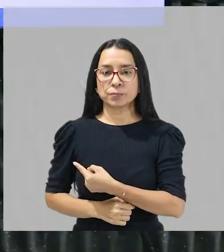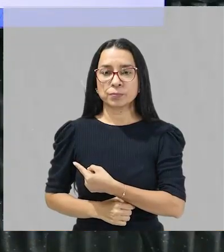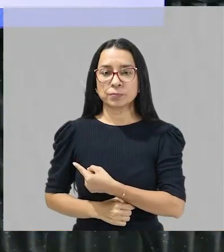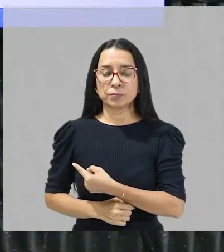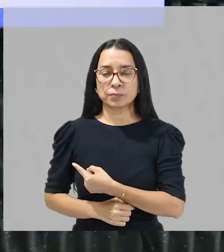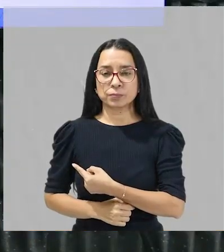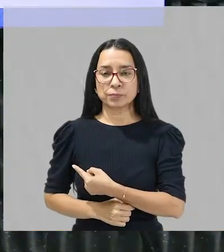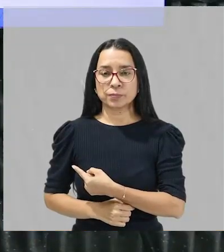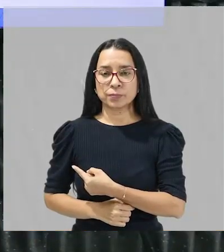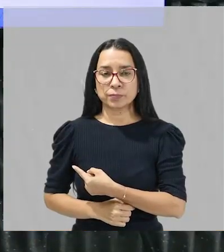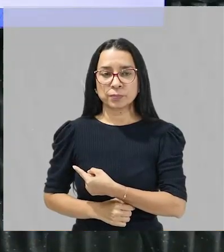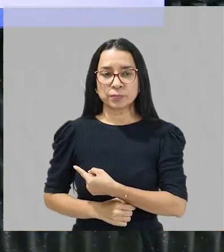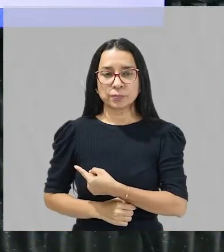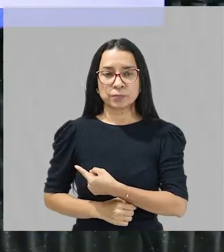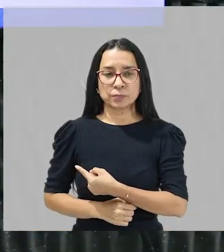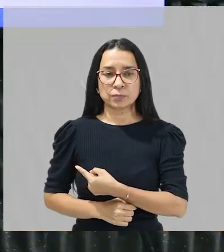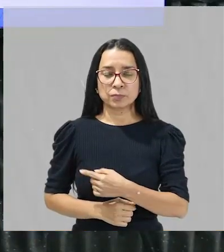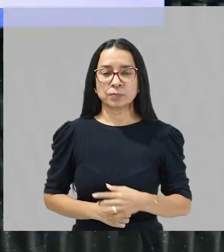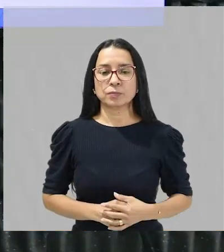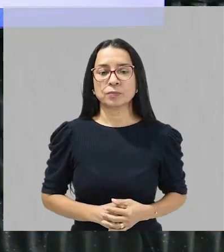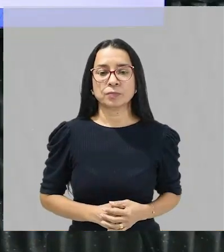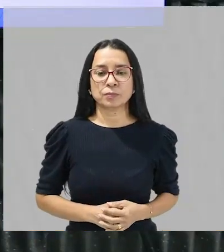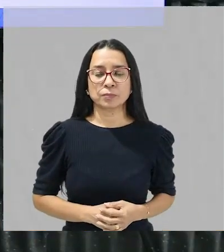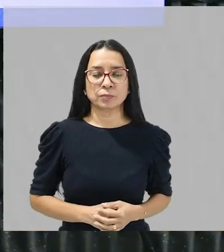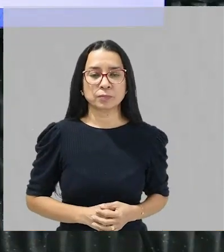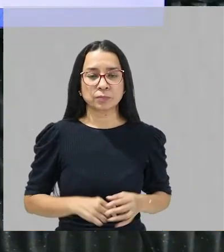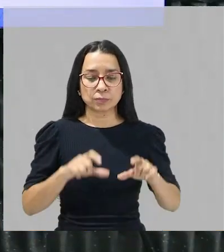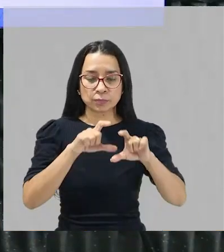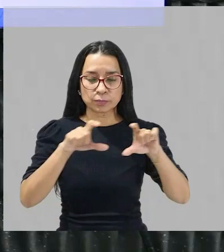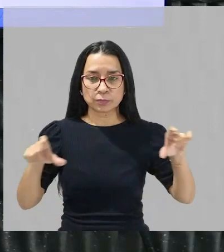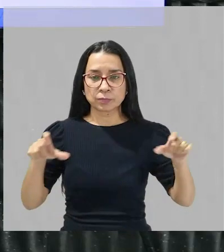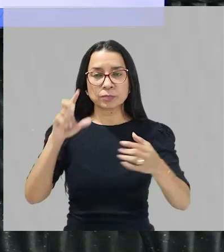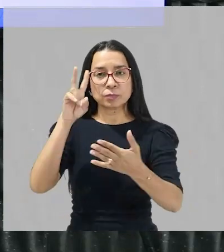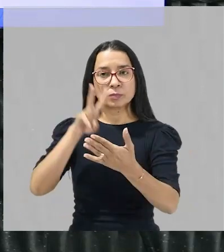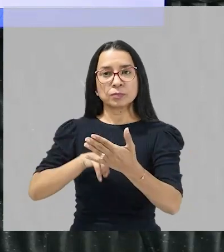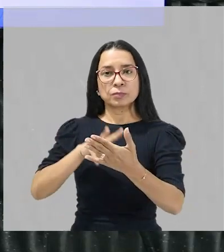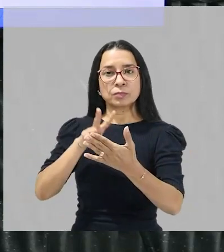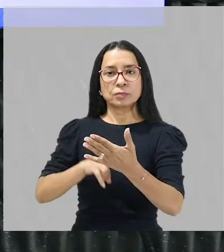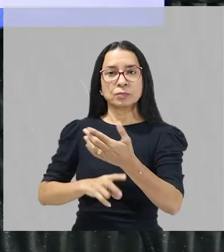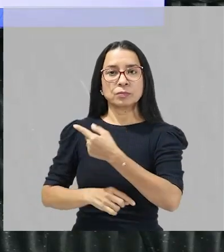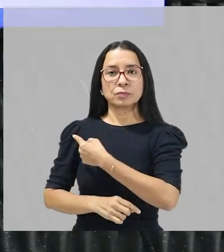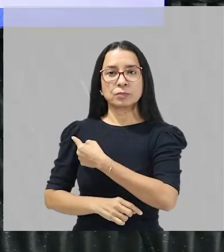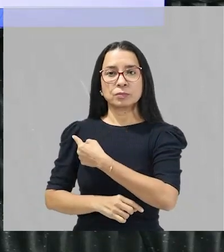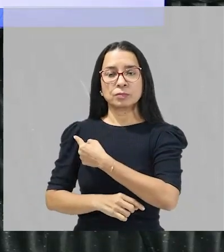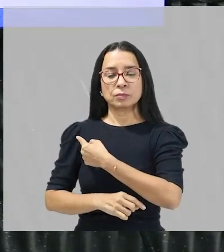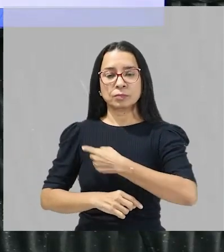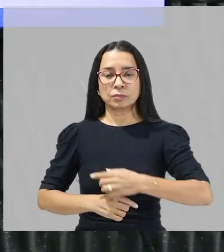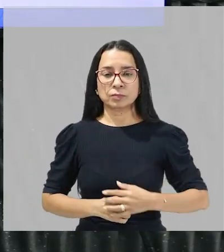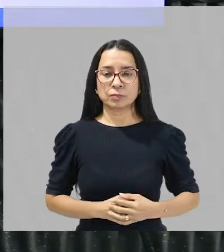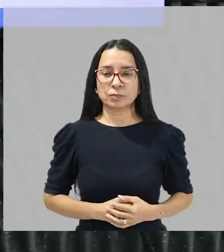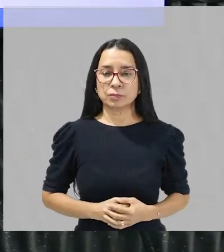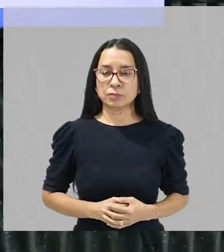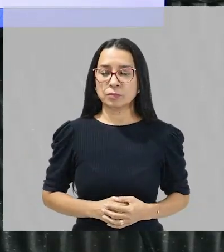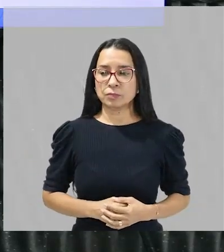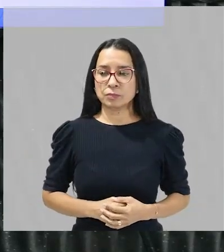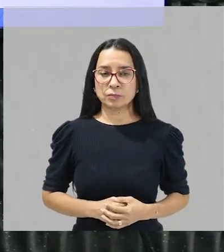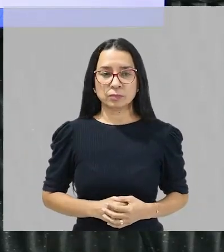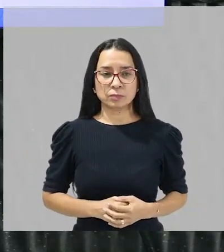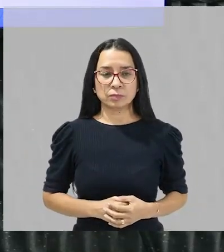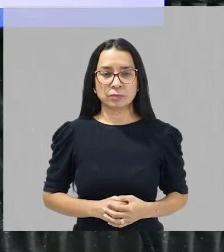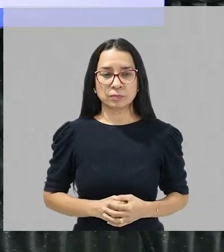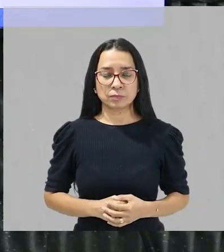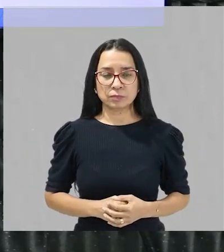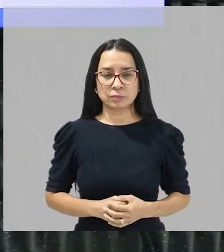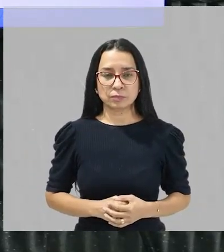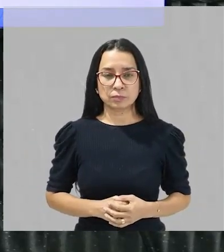R elevado a B. O ranking da palavra é a sua posição ao ordenar as palavras por ordem